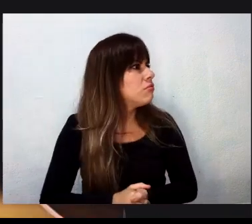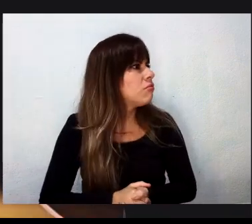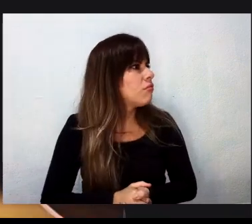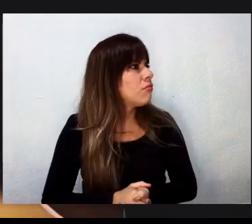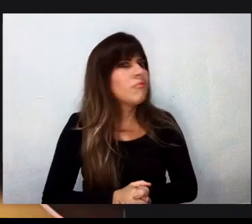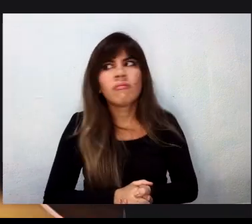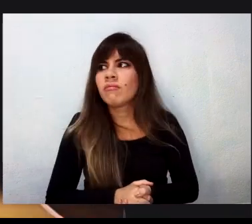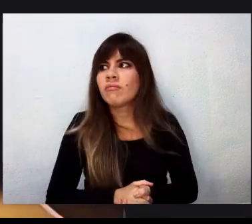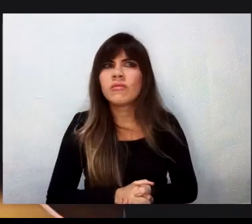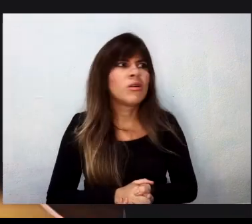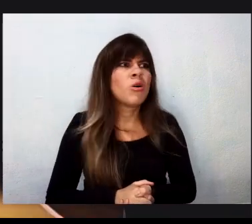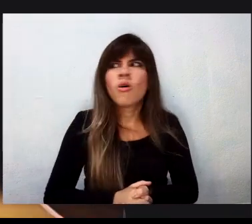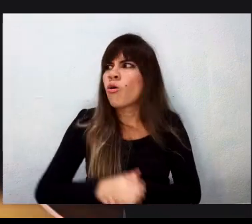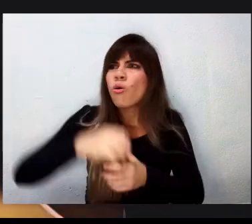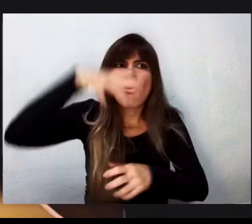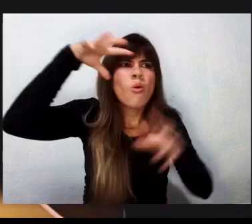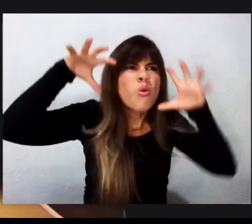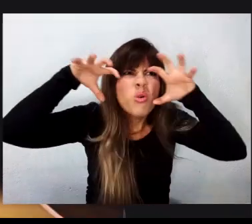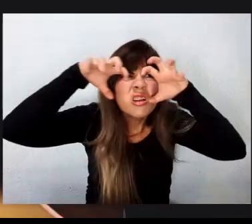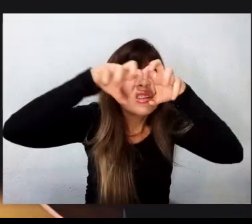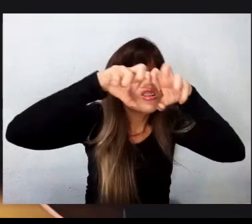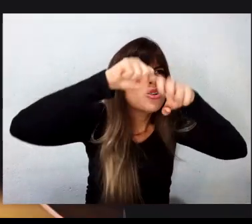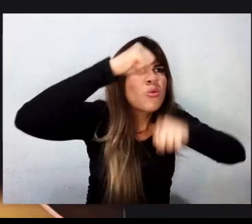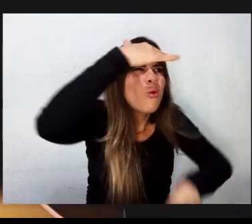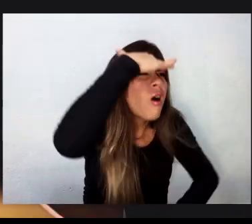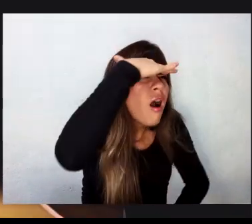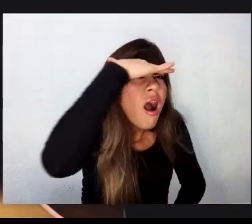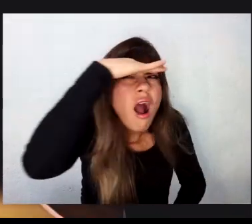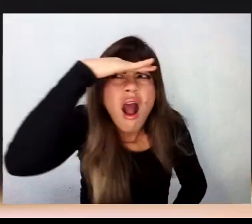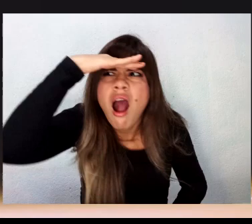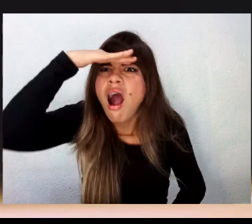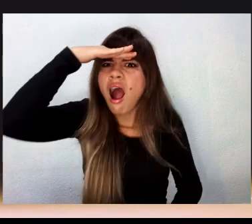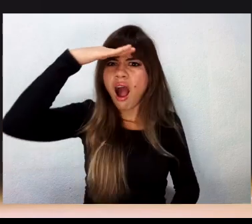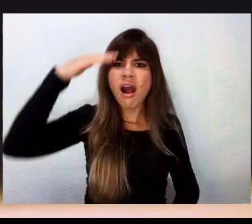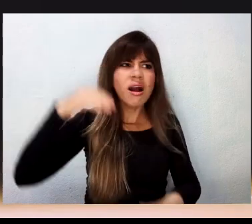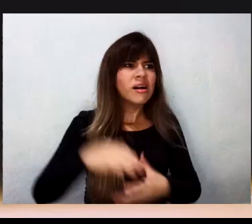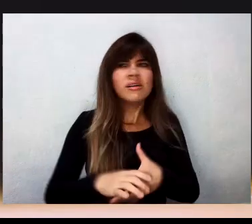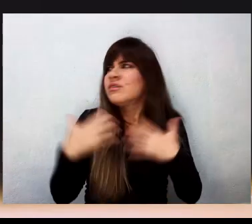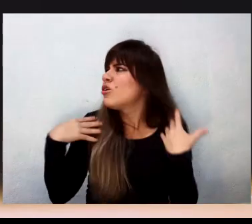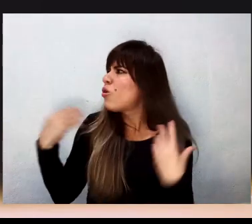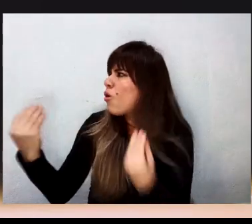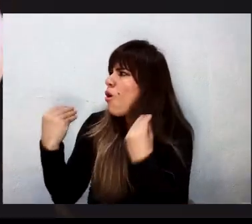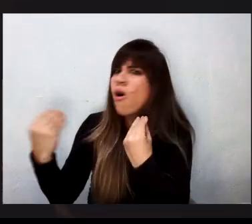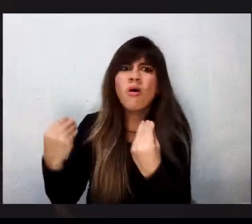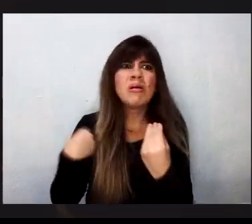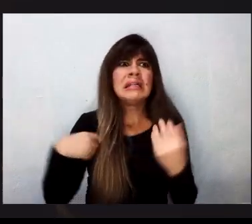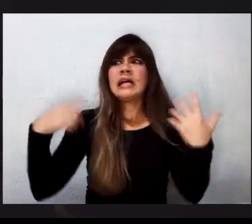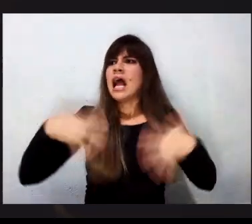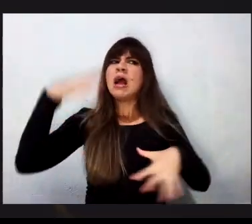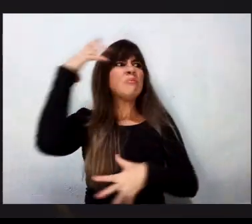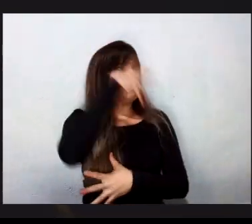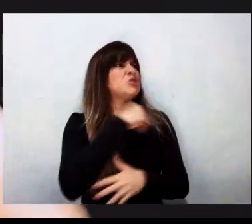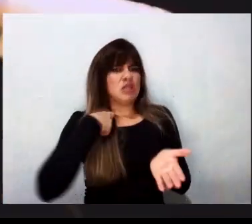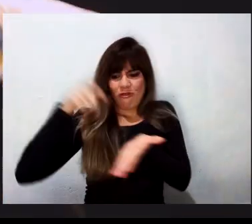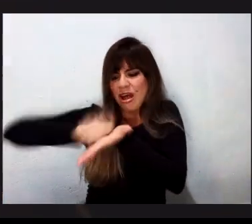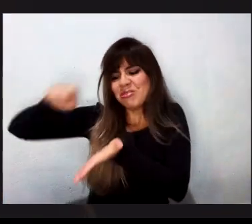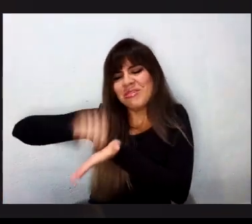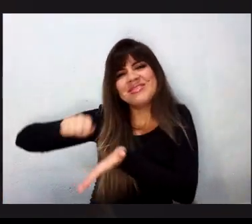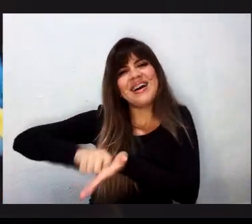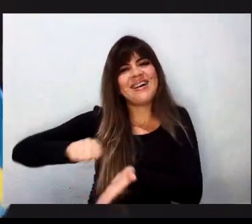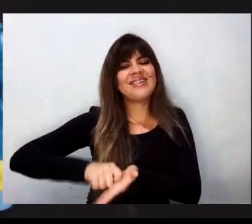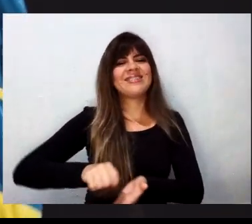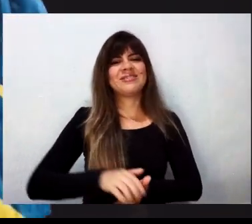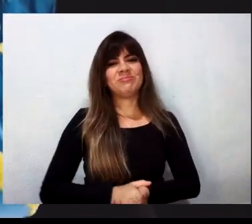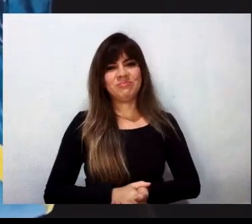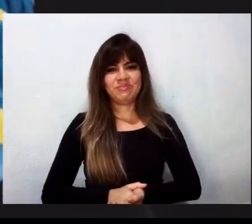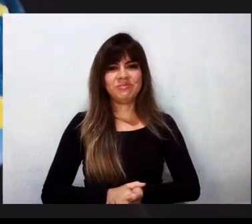vestem camisetas listradas. O escuro é sem fim. Nossa, Napoleão, que bonito. Eu vou